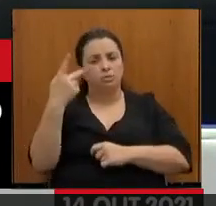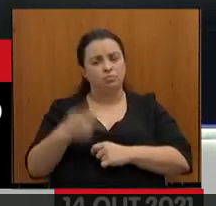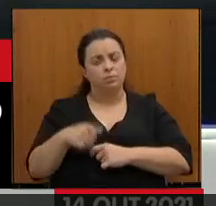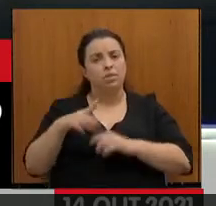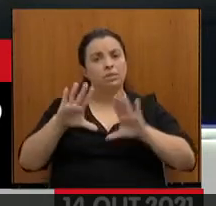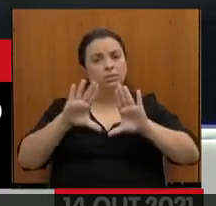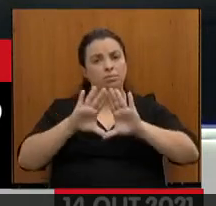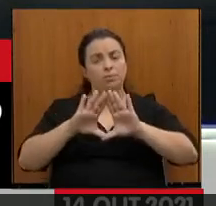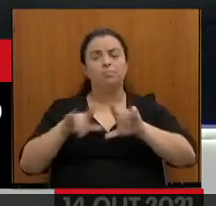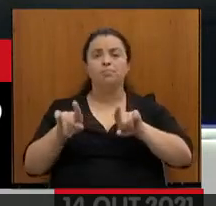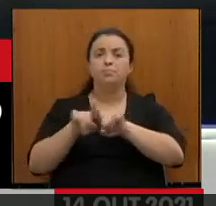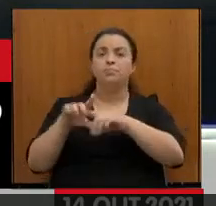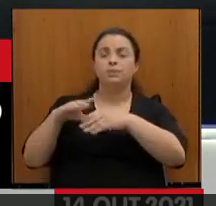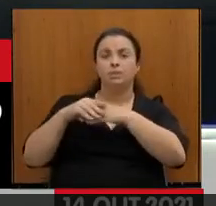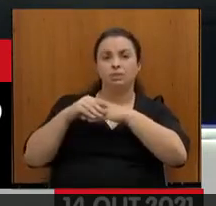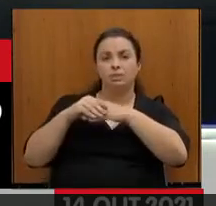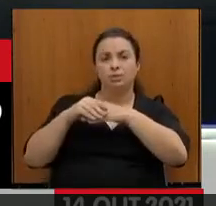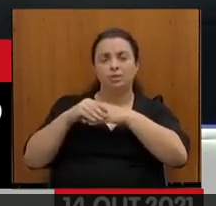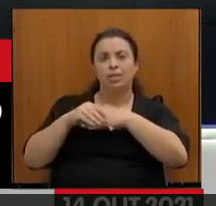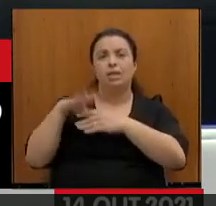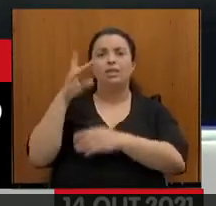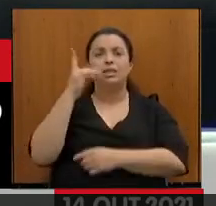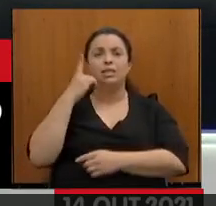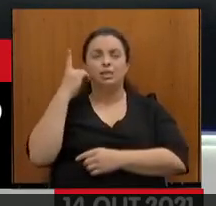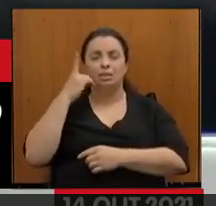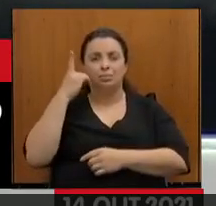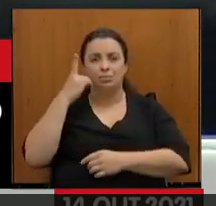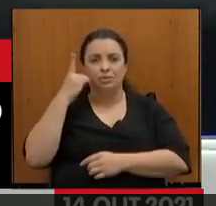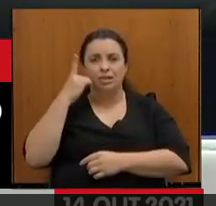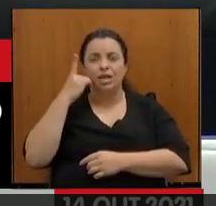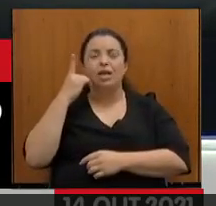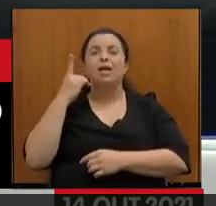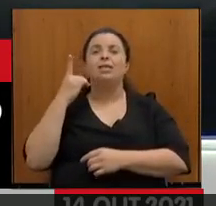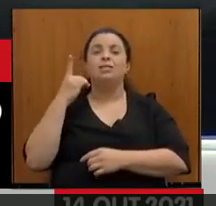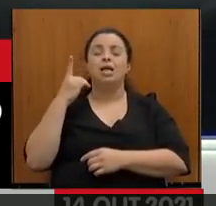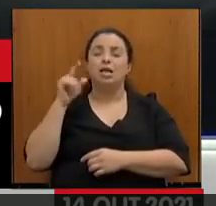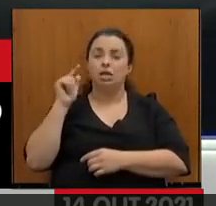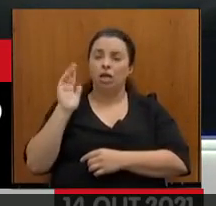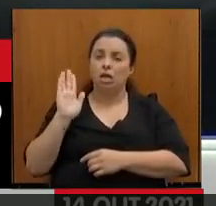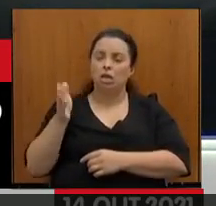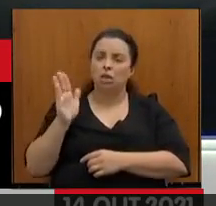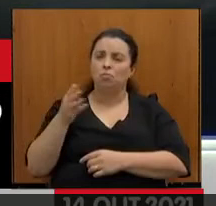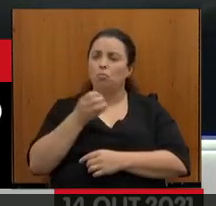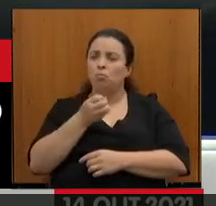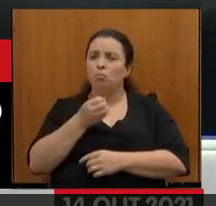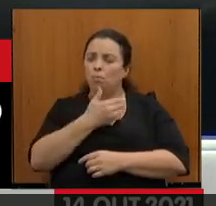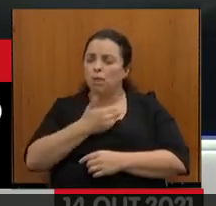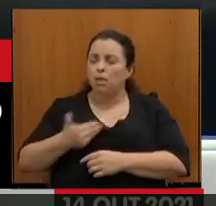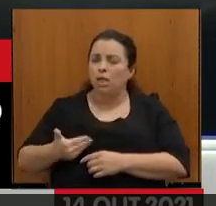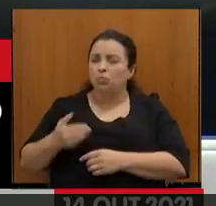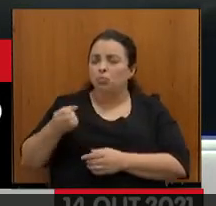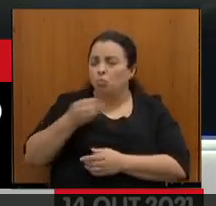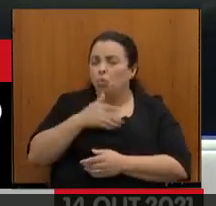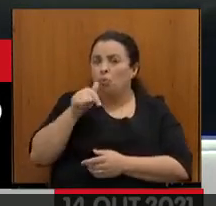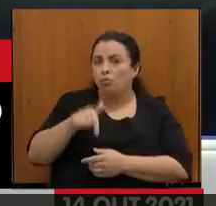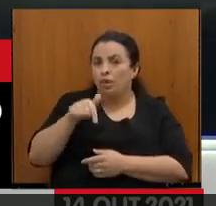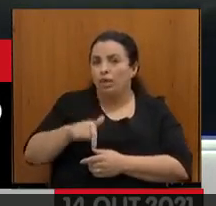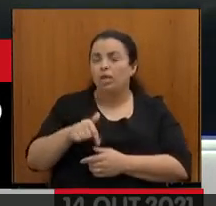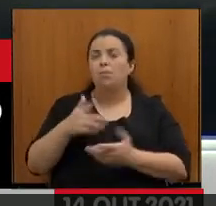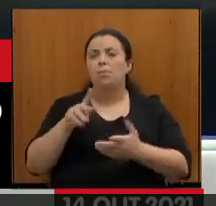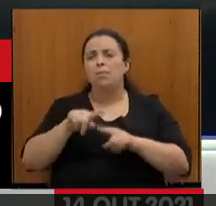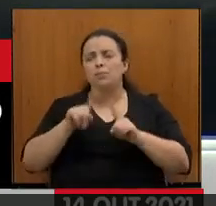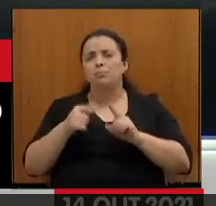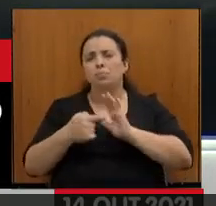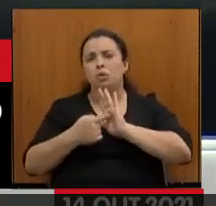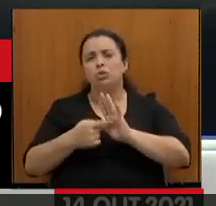a deputada, já nos seus primeiros passos dessa casa, demonstra a sua capacidade, a sua vontade, e